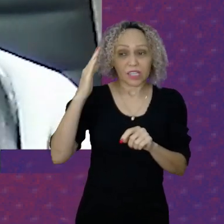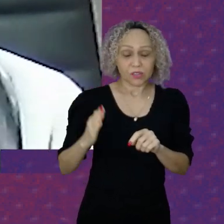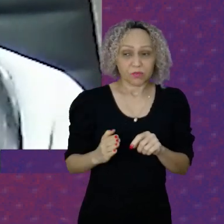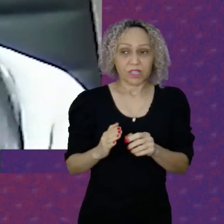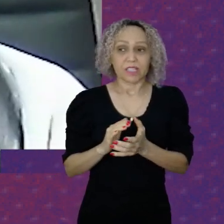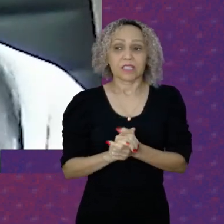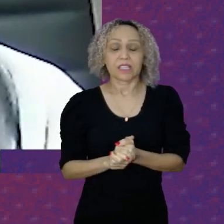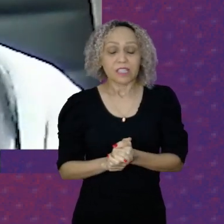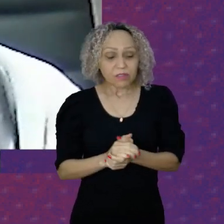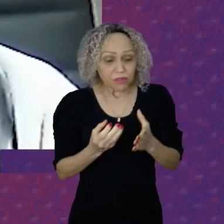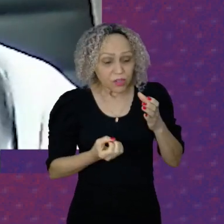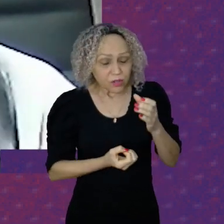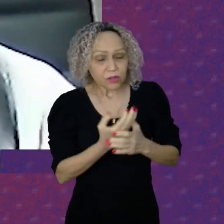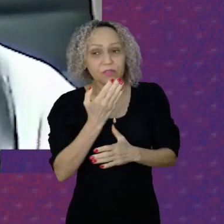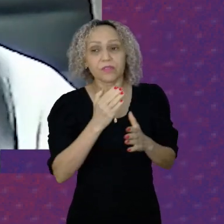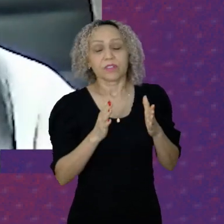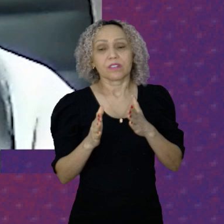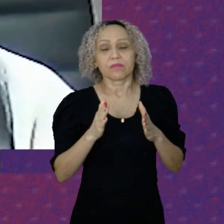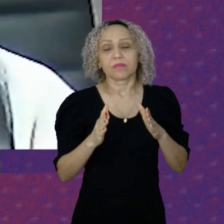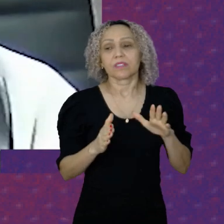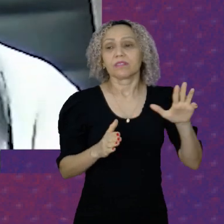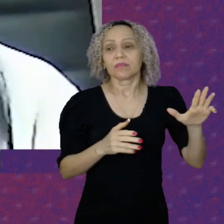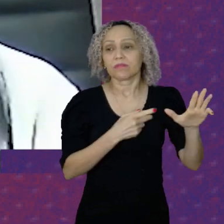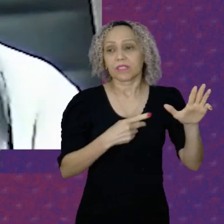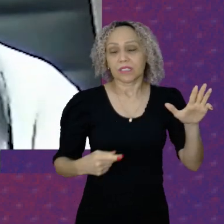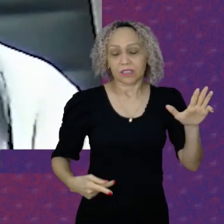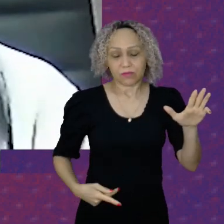presidente Lula. E Lauro de Freitas conseguiu implantar